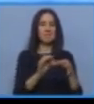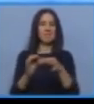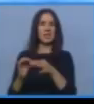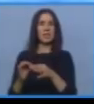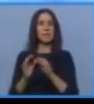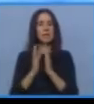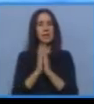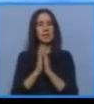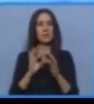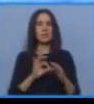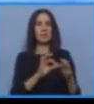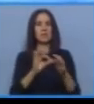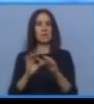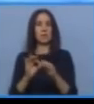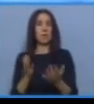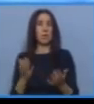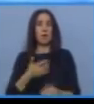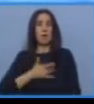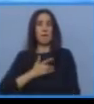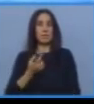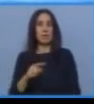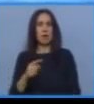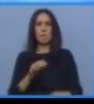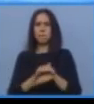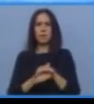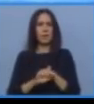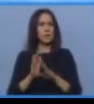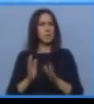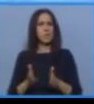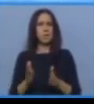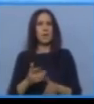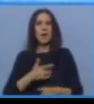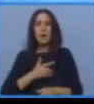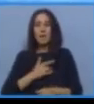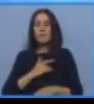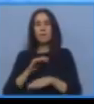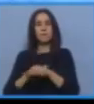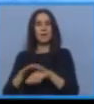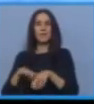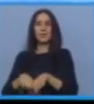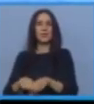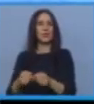para a Igreja. Ora, onde há amor, não cabe o pecado. O amor destrói o pecado.